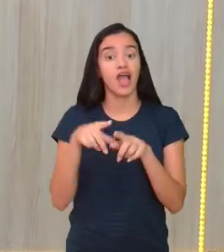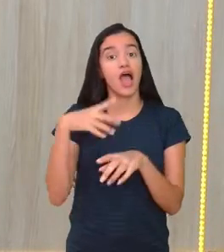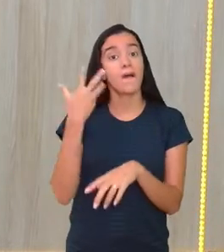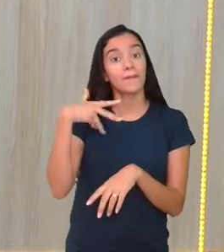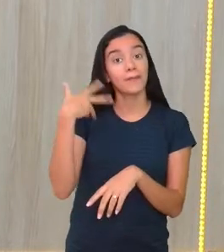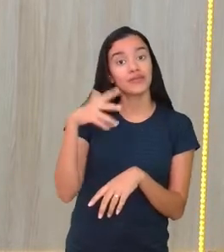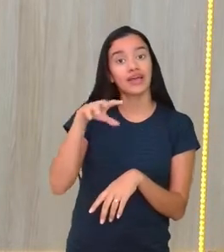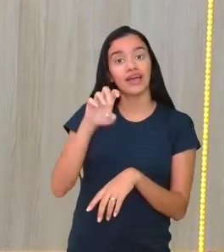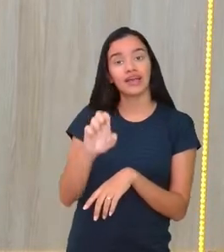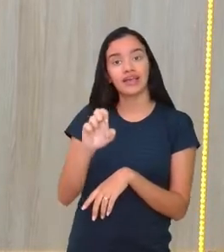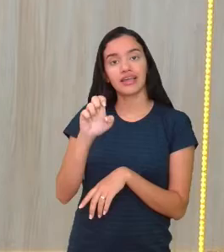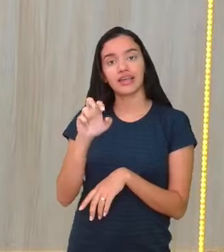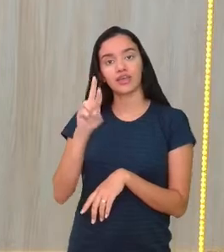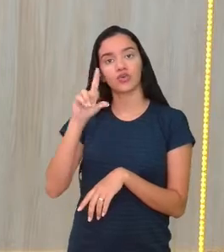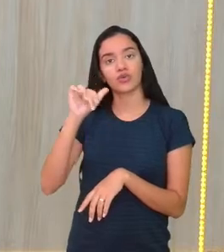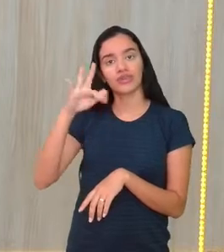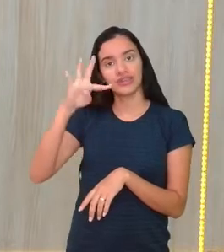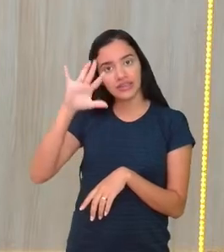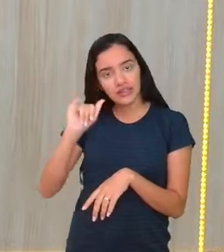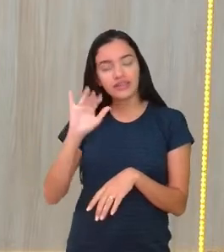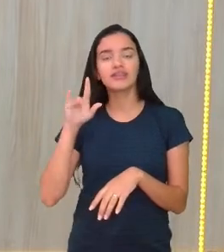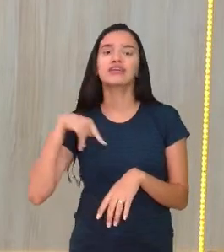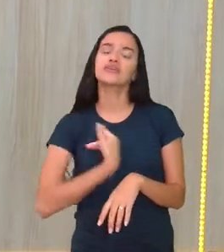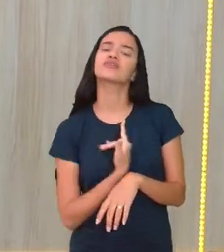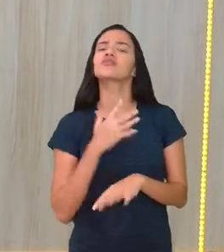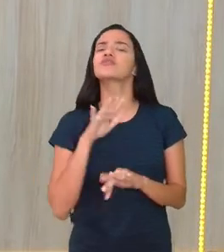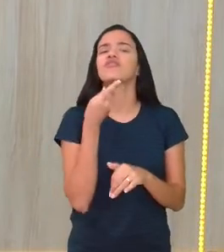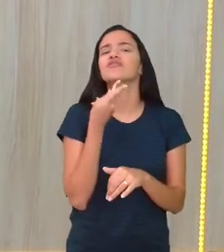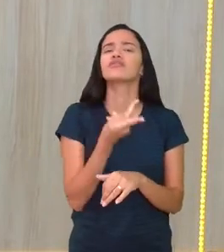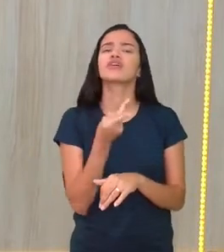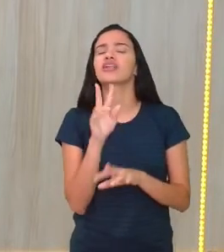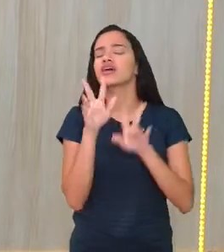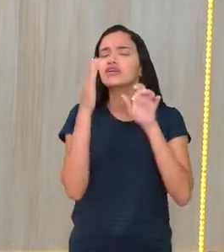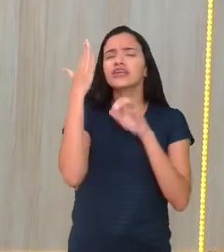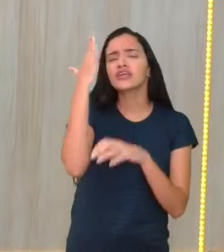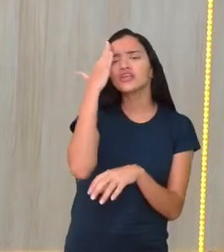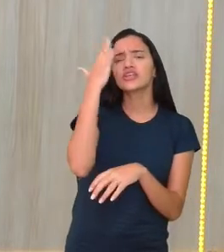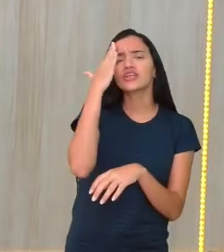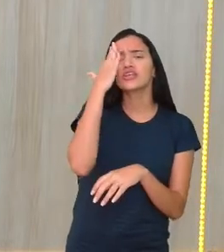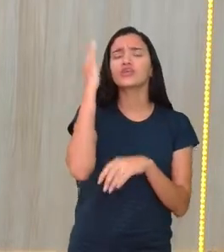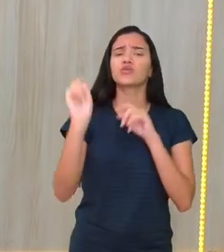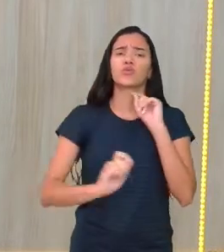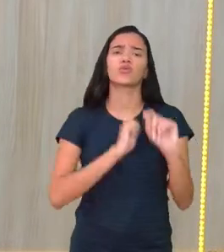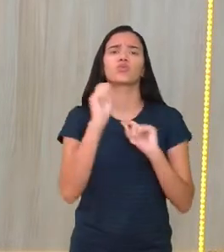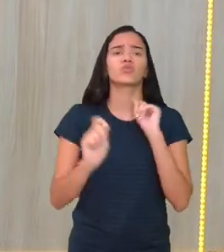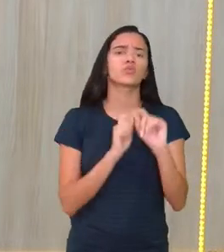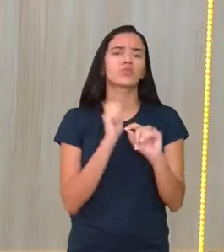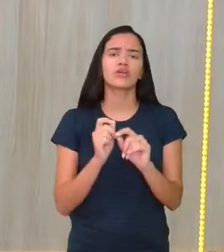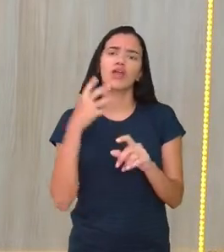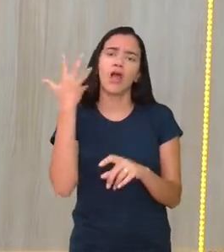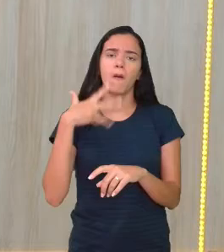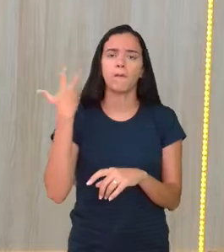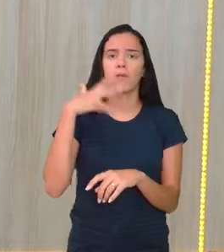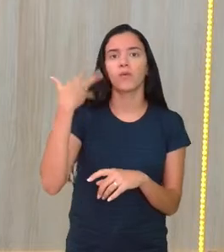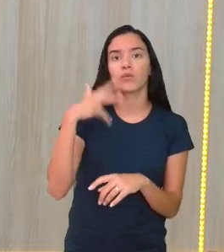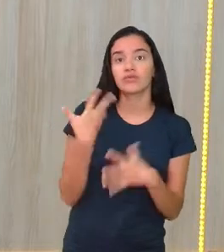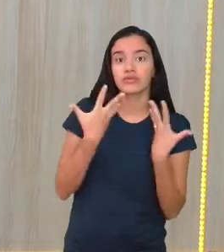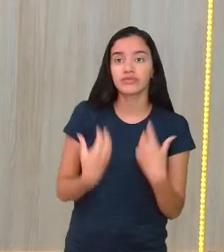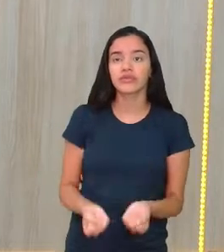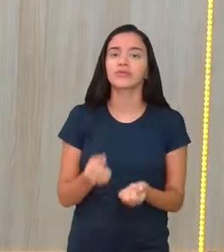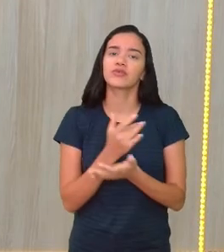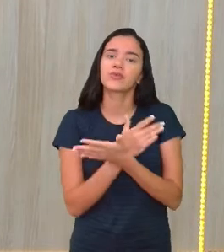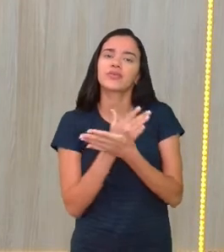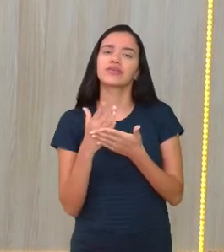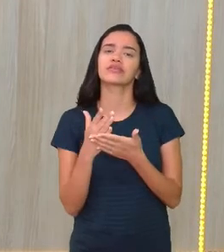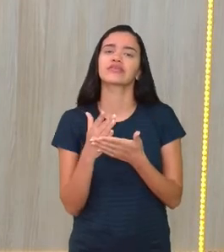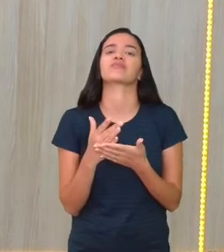música erudita, tá? Então a gente vai falar um pouquinho, entender um pouquinho o que que é essa música. Vamos